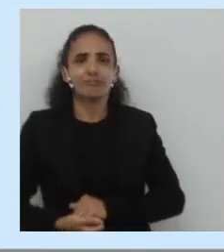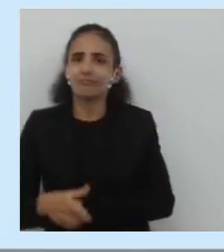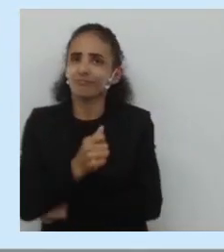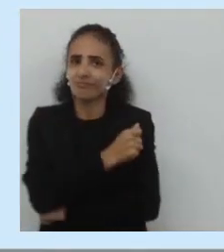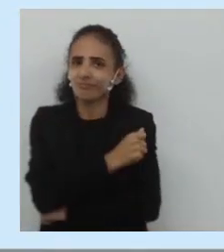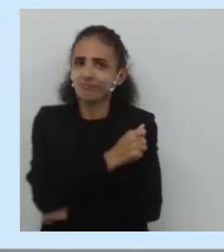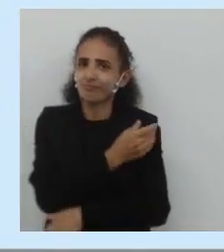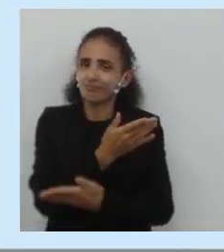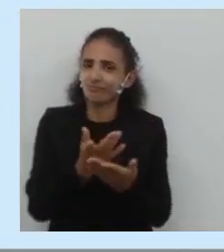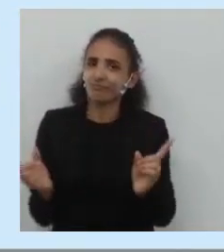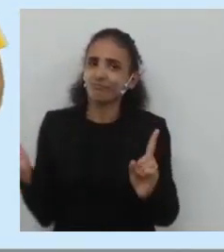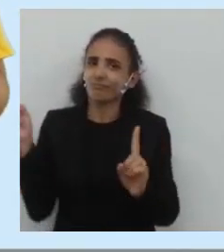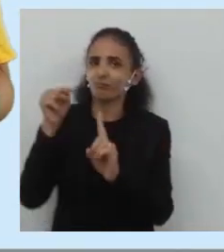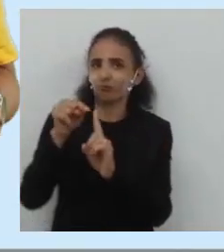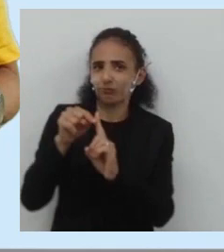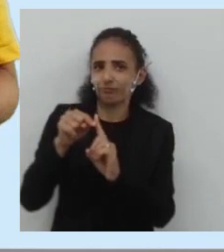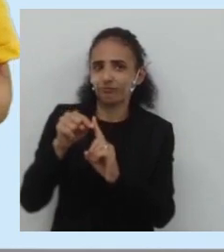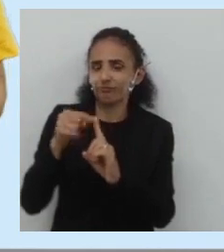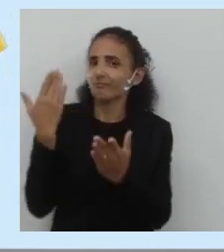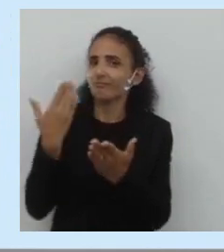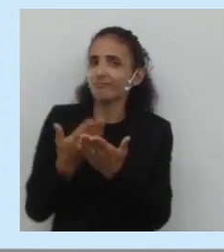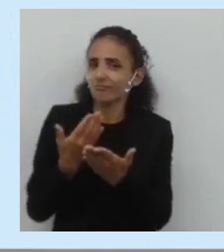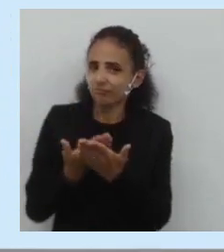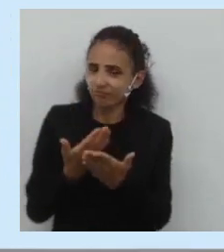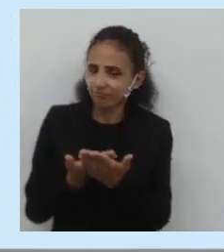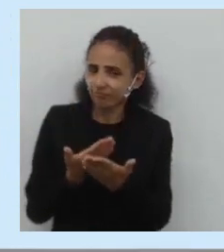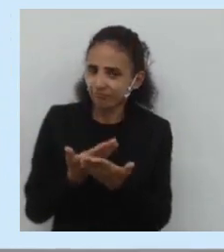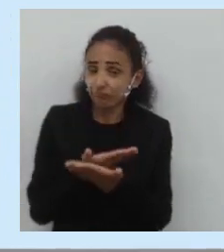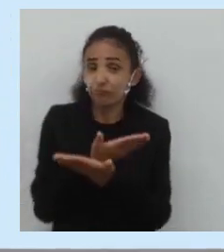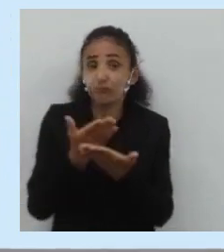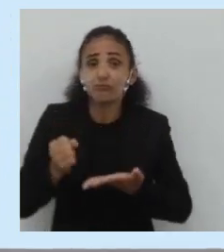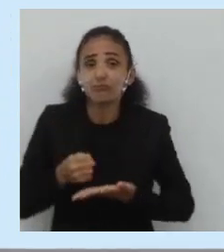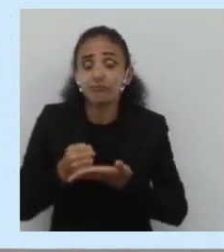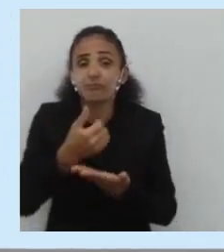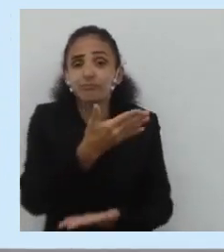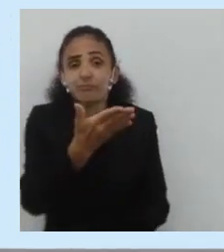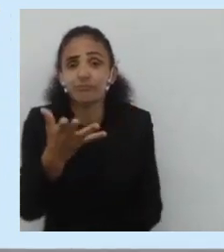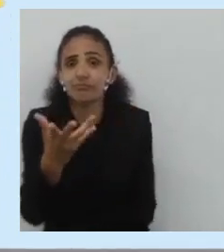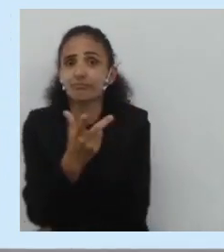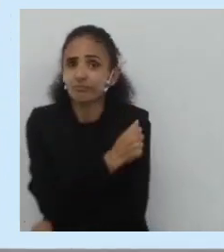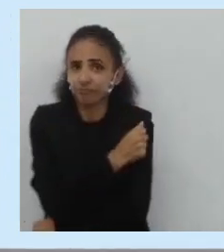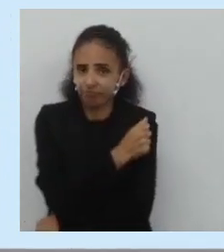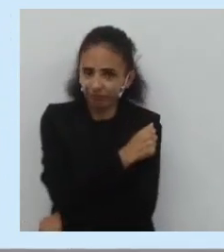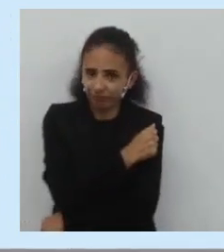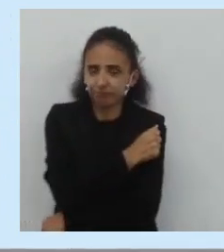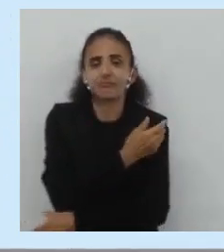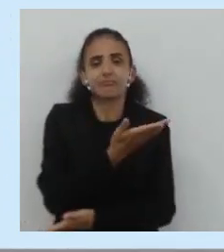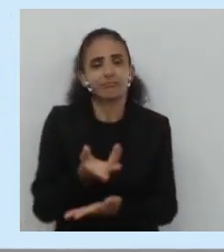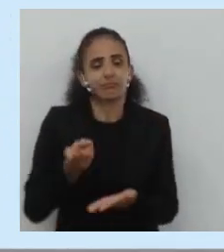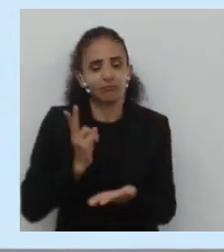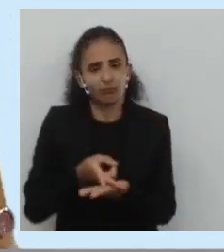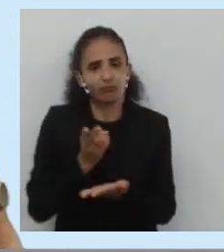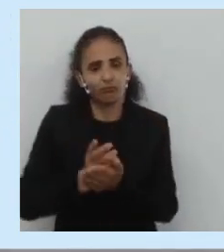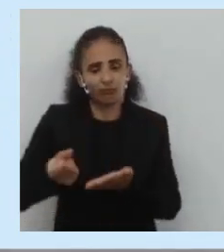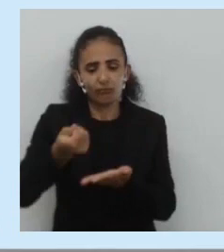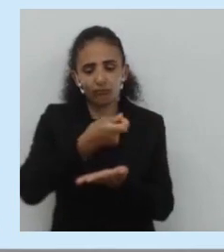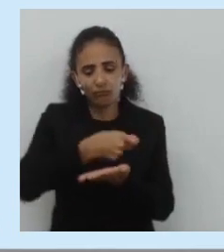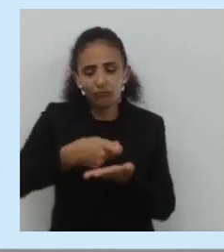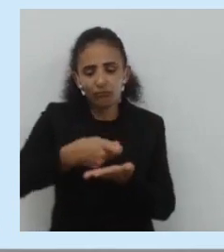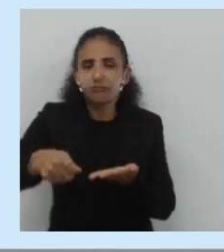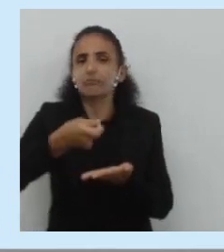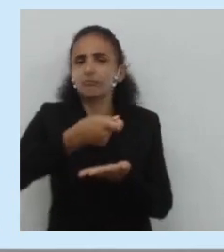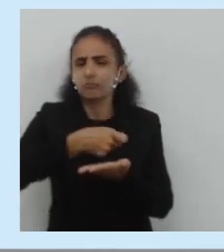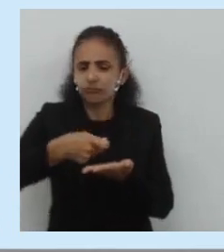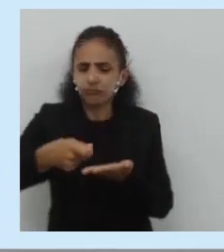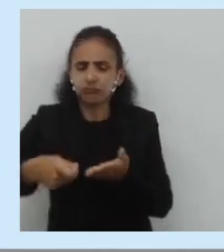prezado estudante, o objetivo de minha aula foi justamente ajudar vocês, estudantes, a fazerem tomadas